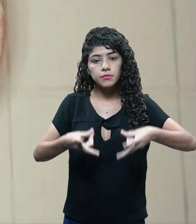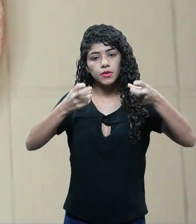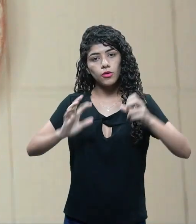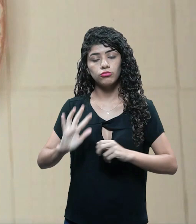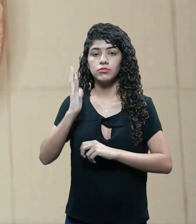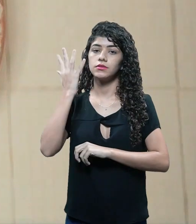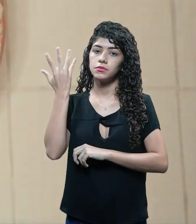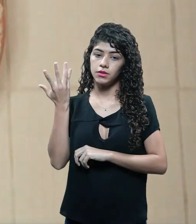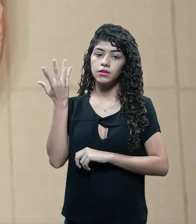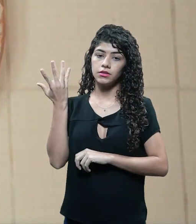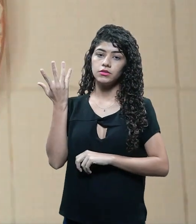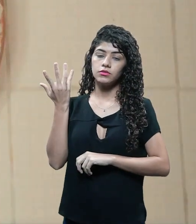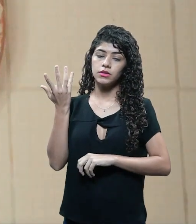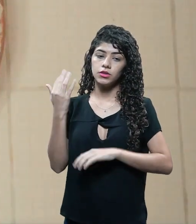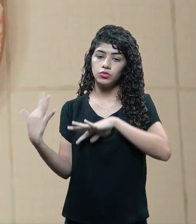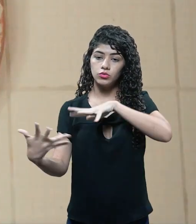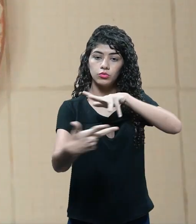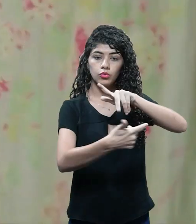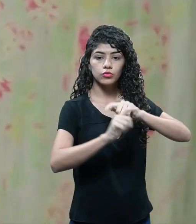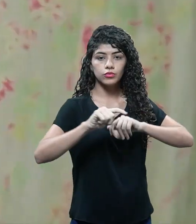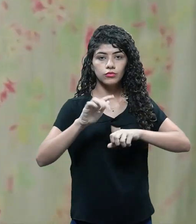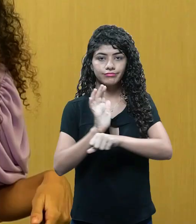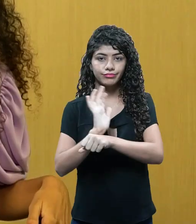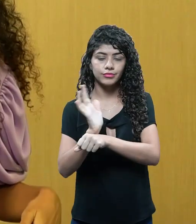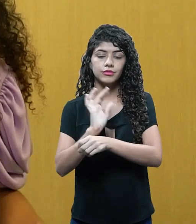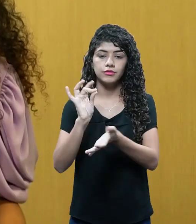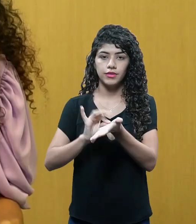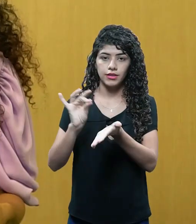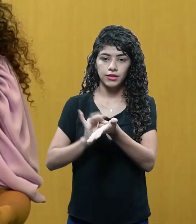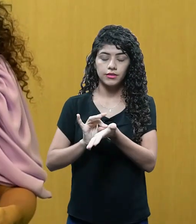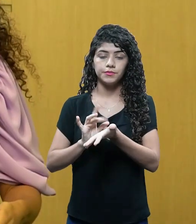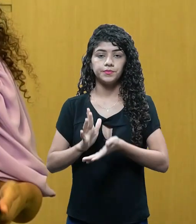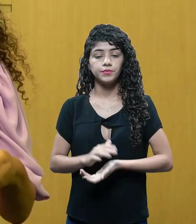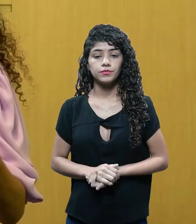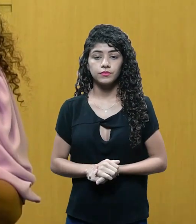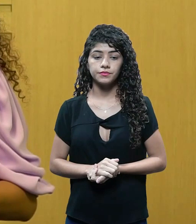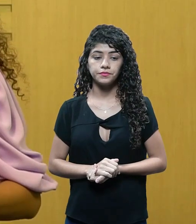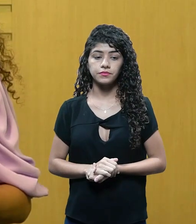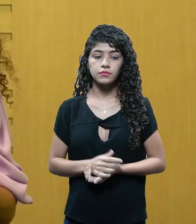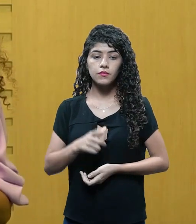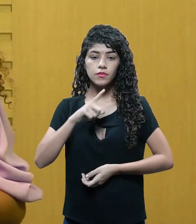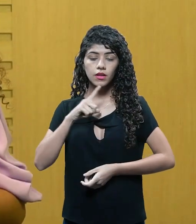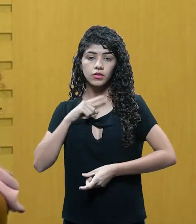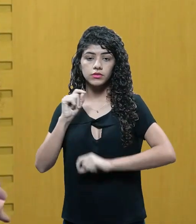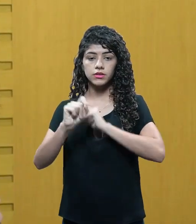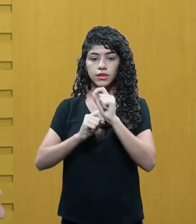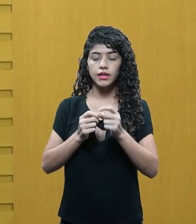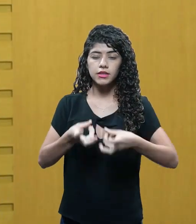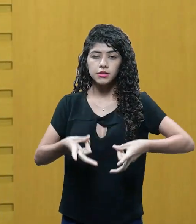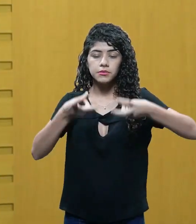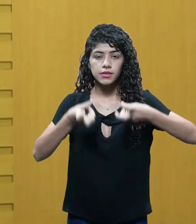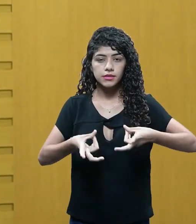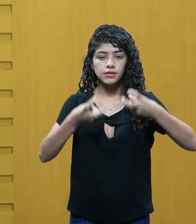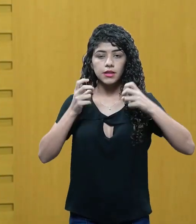coisa acontecendo no mundo fora do cinema, porque quanto mais elementos verossímeis,